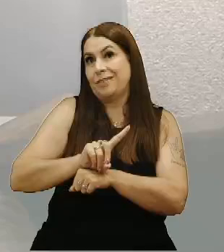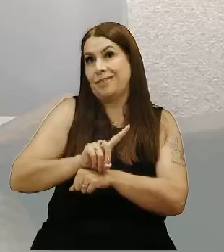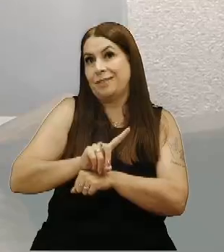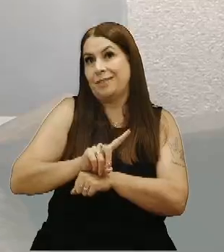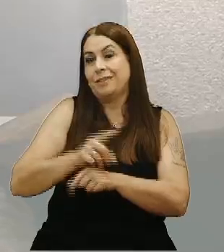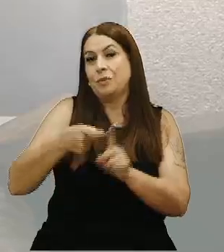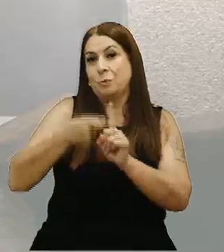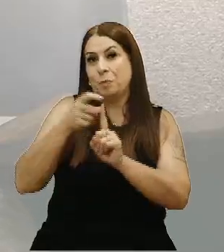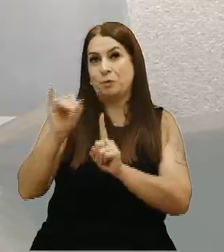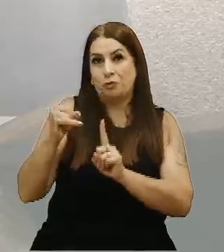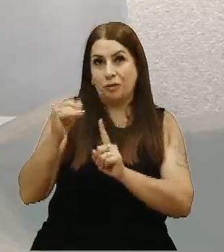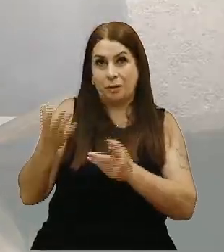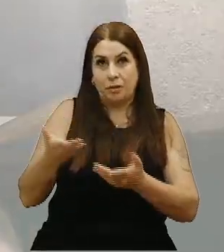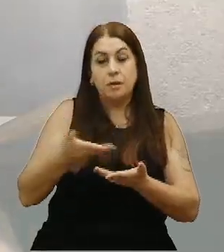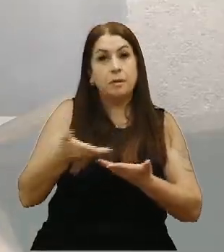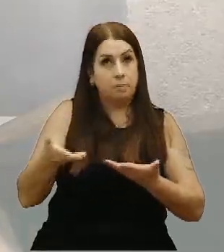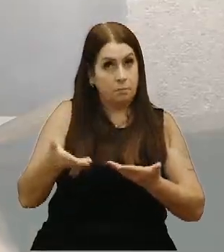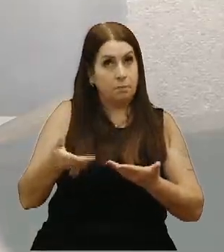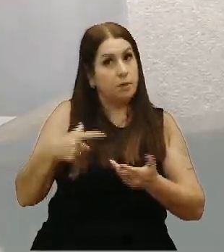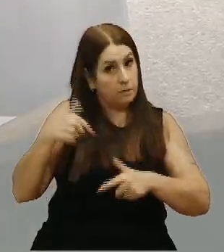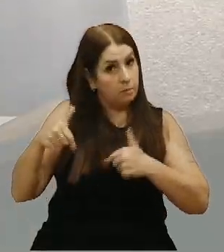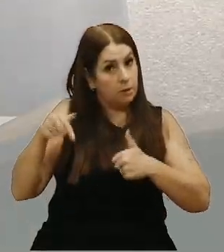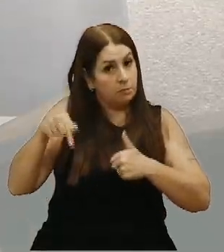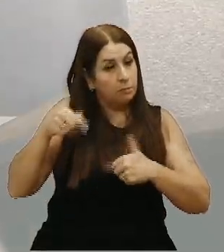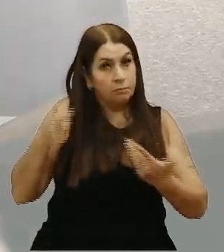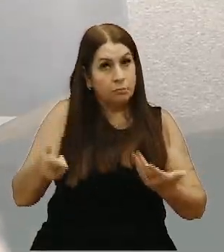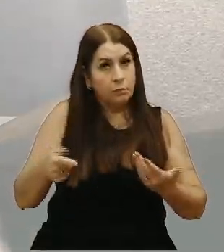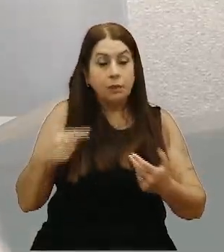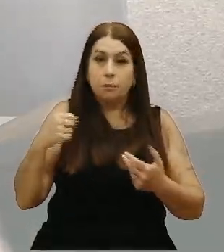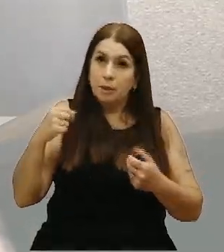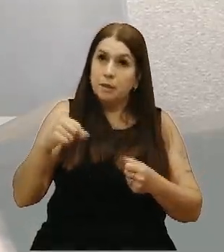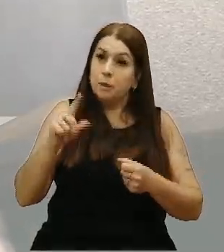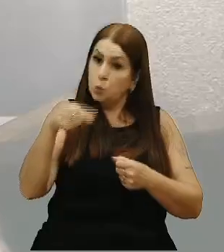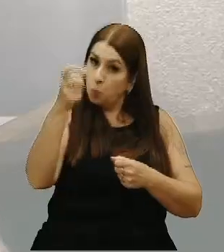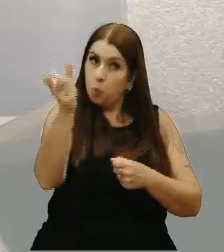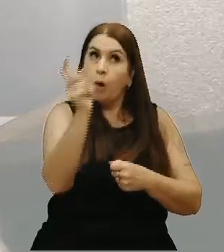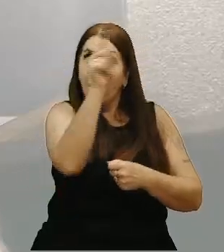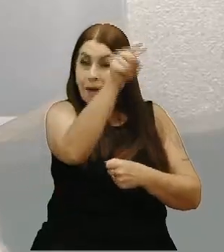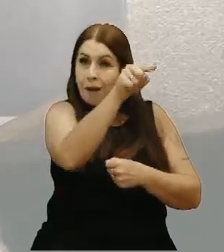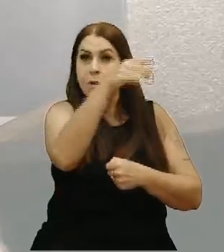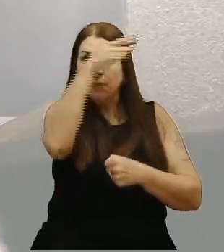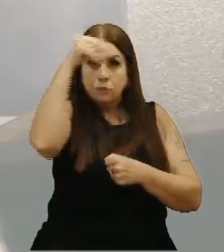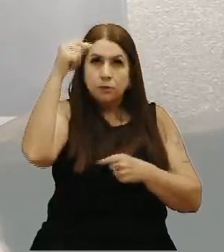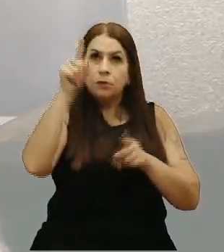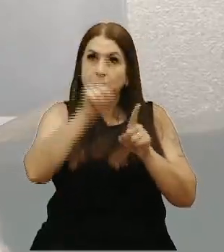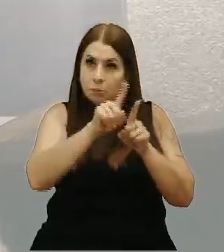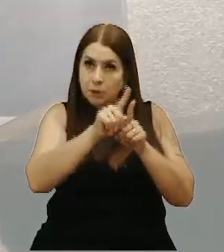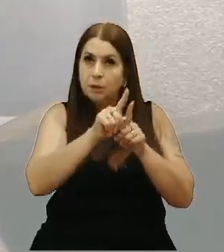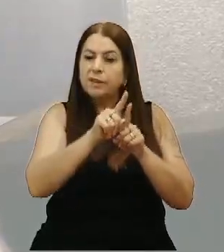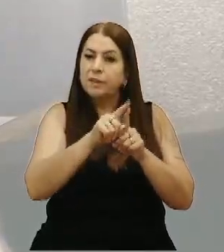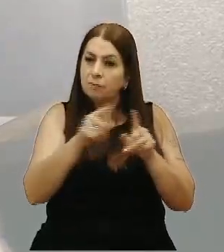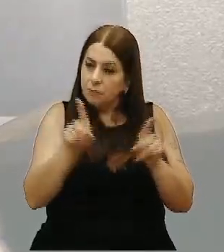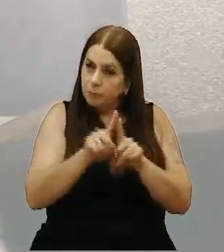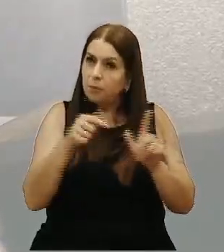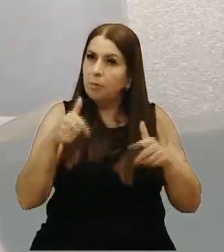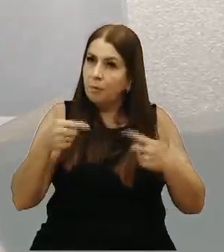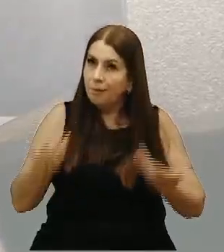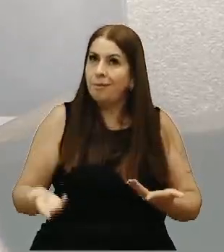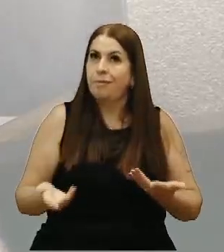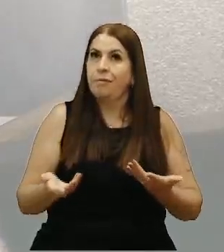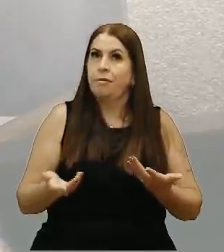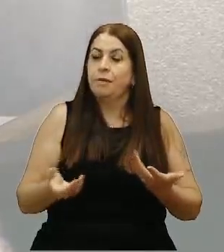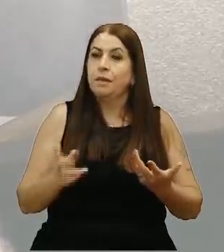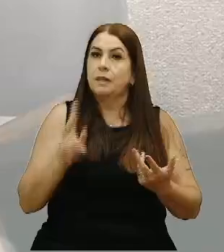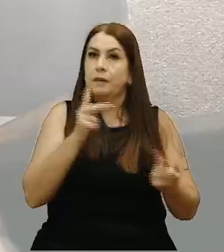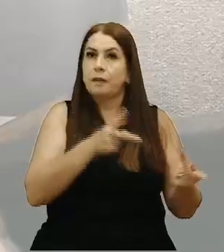do mês de janeiro. Mas a gente está trabalhando aqui e a gente precisa que o outro lado, né, do outro lado da rua também trabalhe. A gente